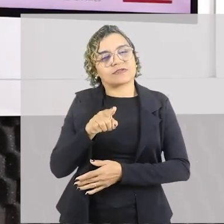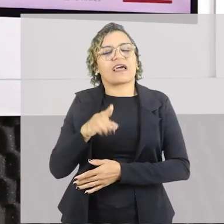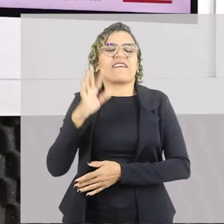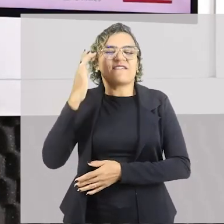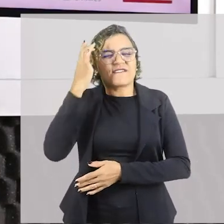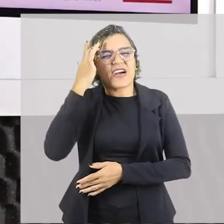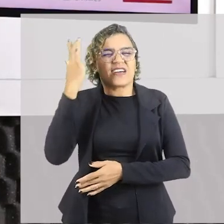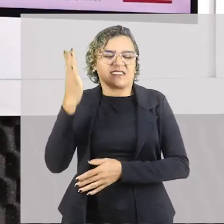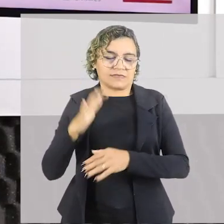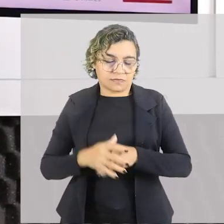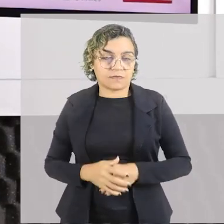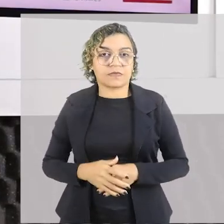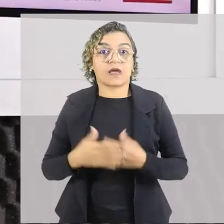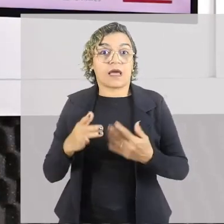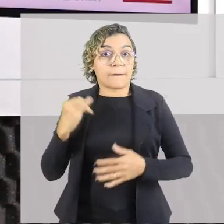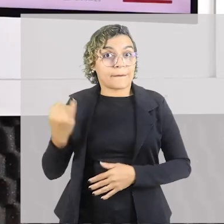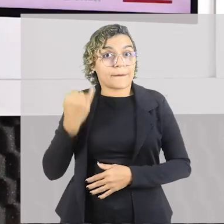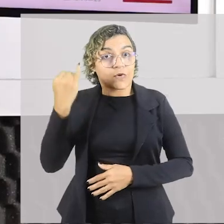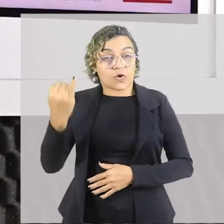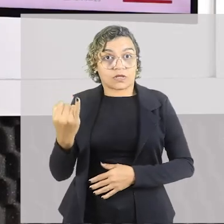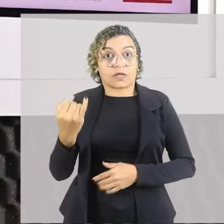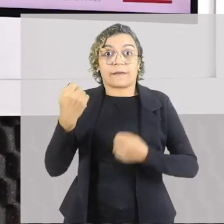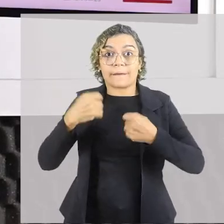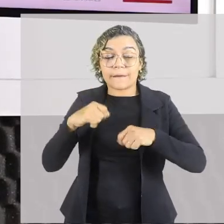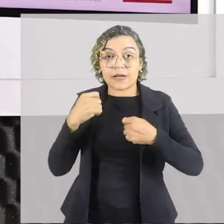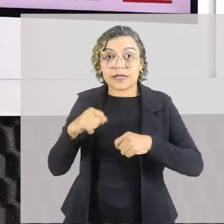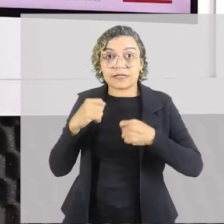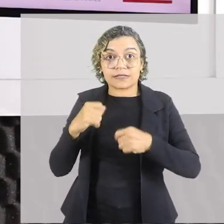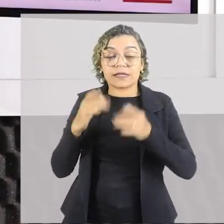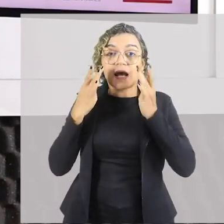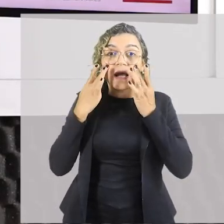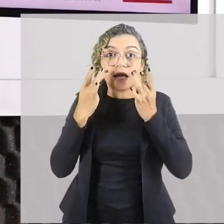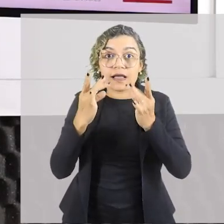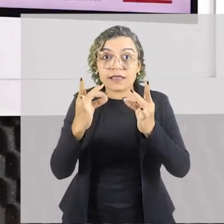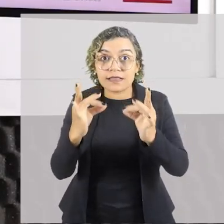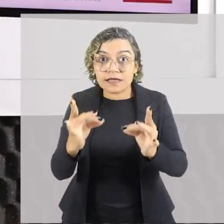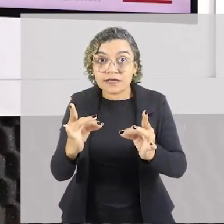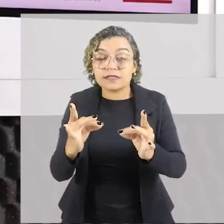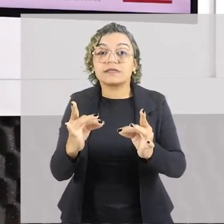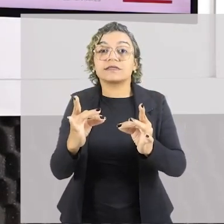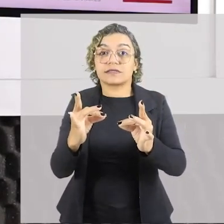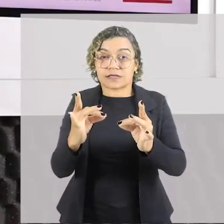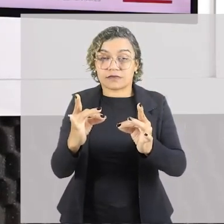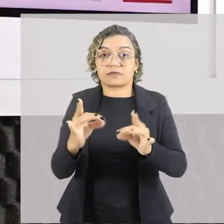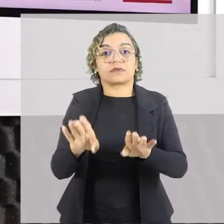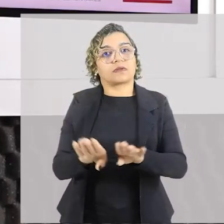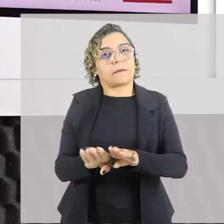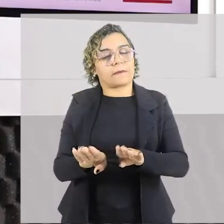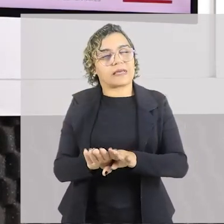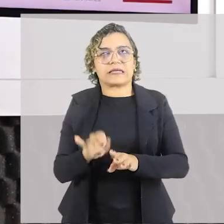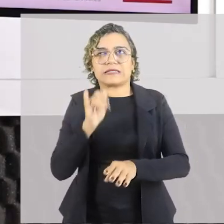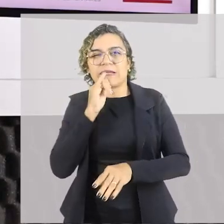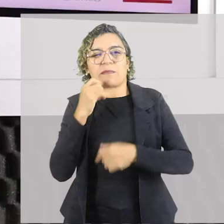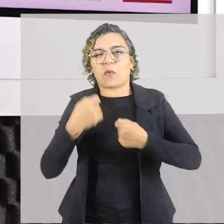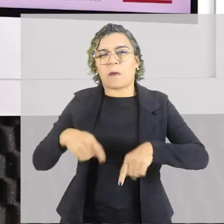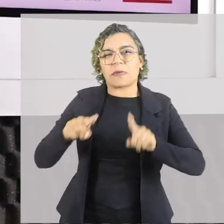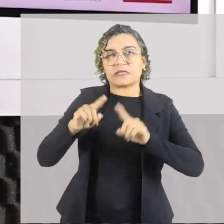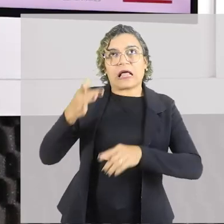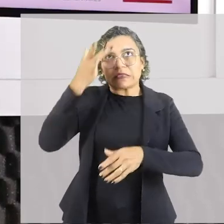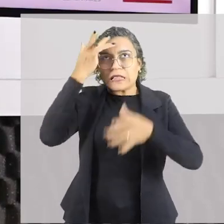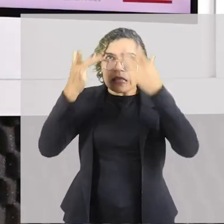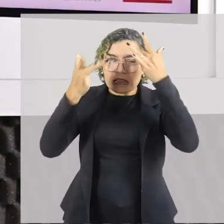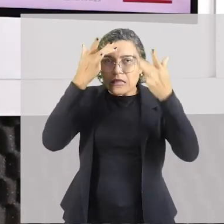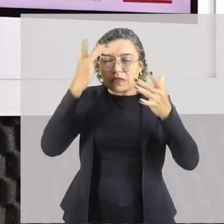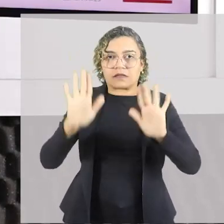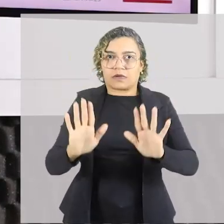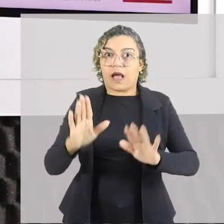O importante é o máximo de entendimento possível e o mínimo de memorização possível. Aprender é